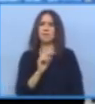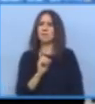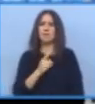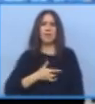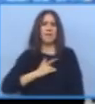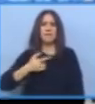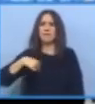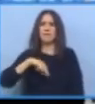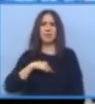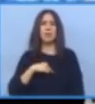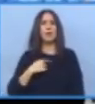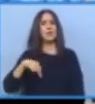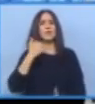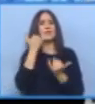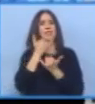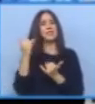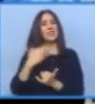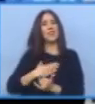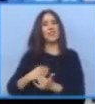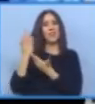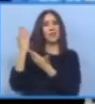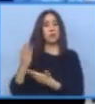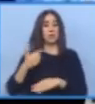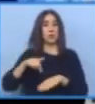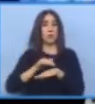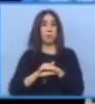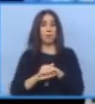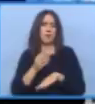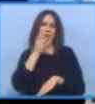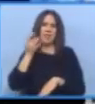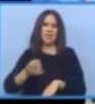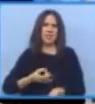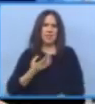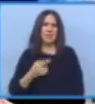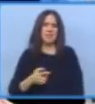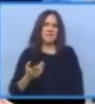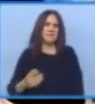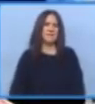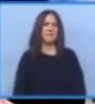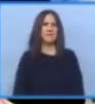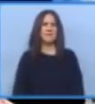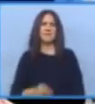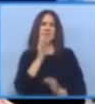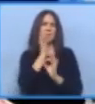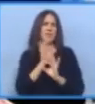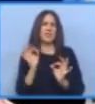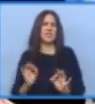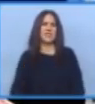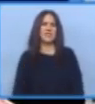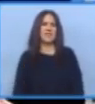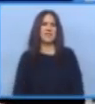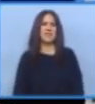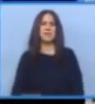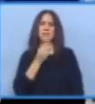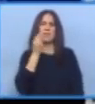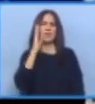ama-nos e gosta que a gente seja feliz. E mesmo quando a gente peca, Ele perdoa. Isto é maravilhoso. Não há Deus